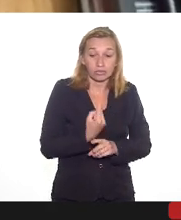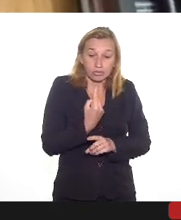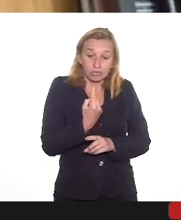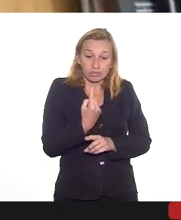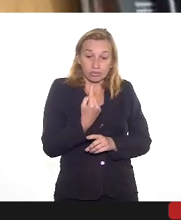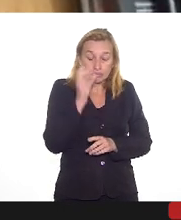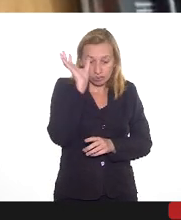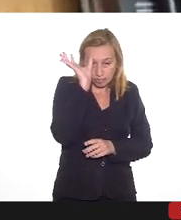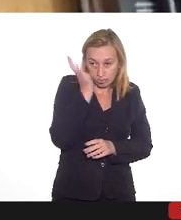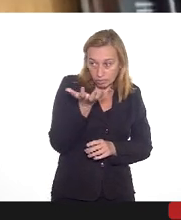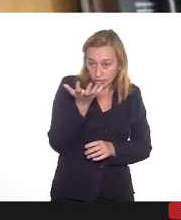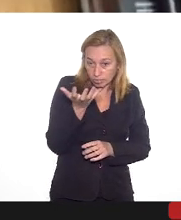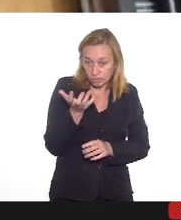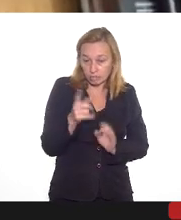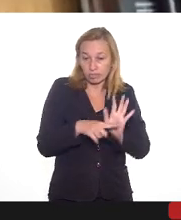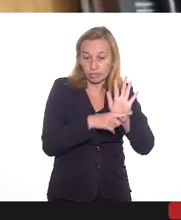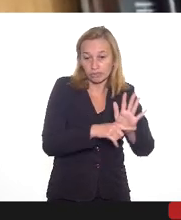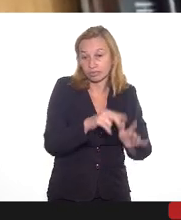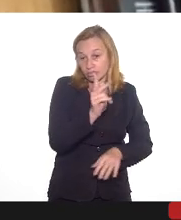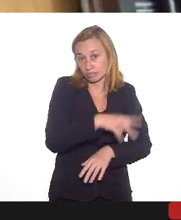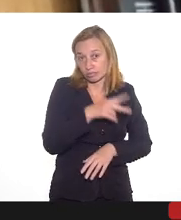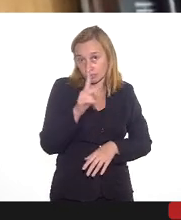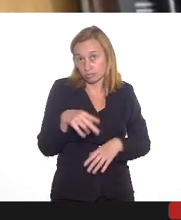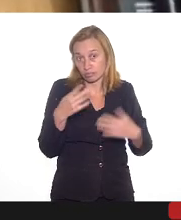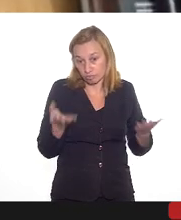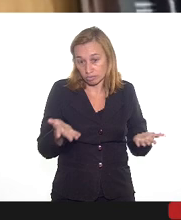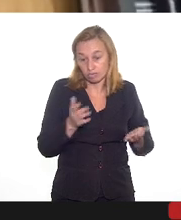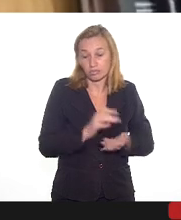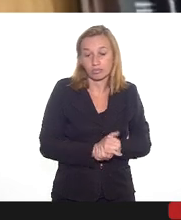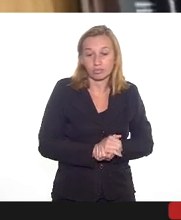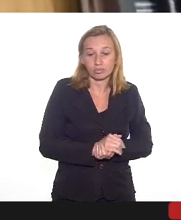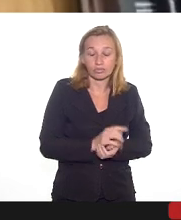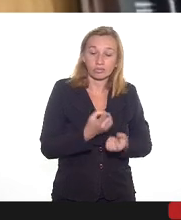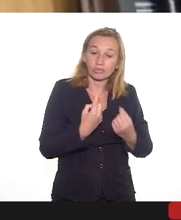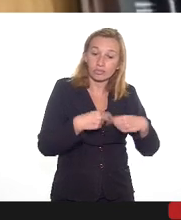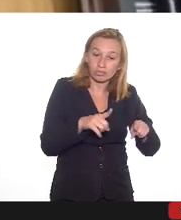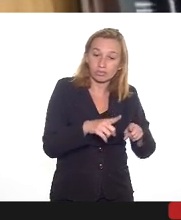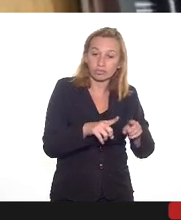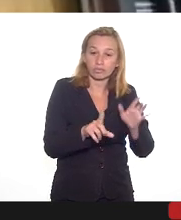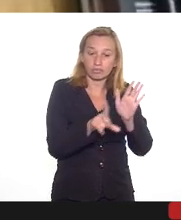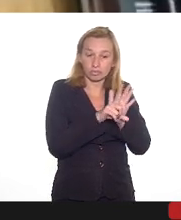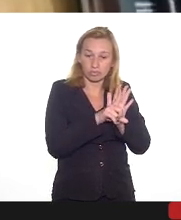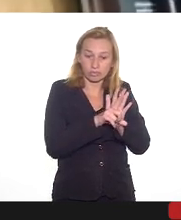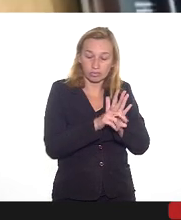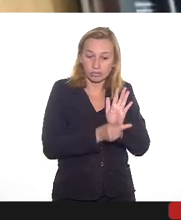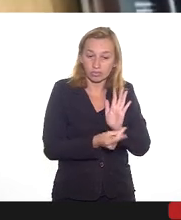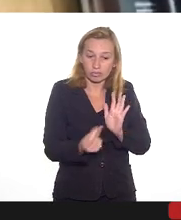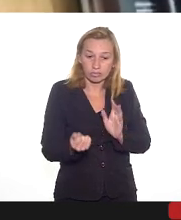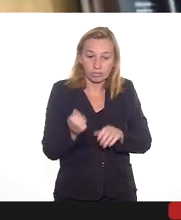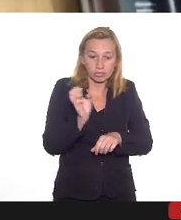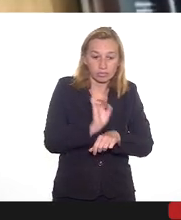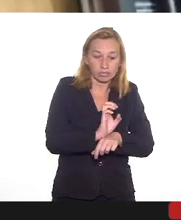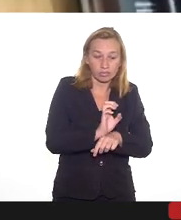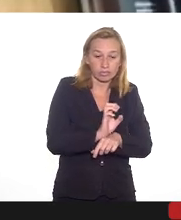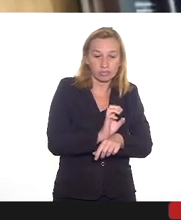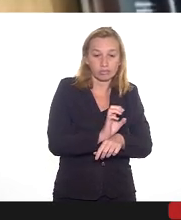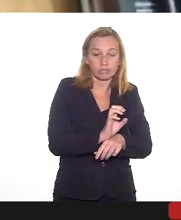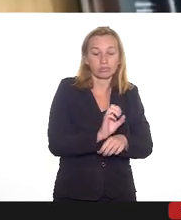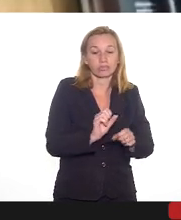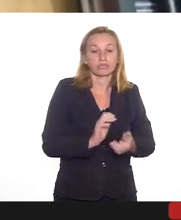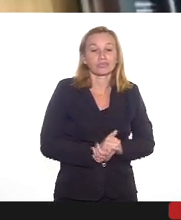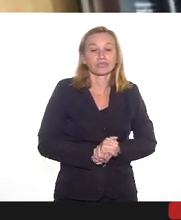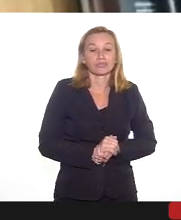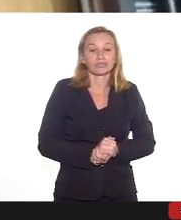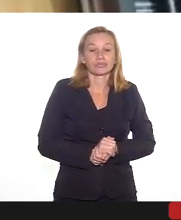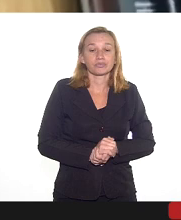de tempos vagos sem provocar a violação do regime e a saída do Estado do regime. Com relação